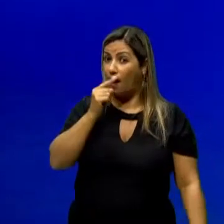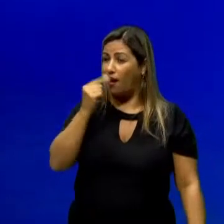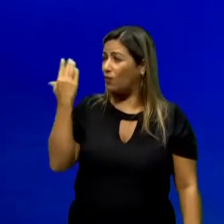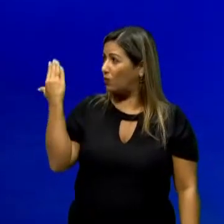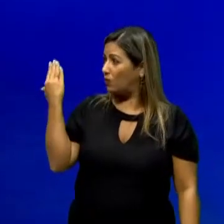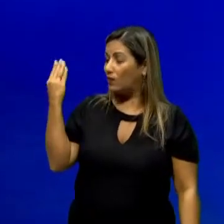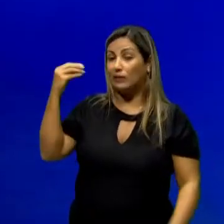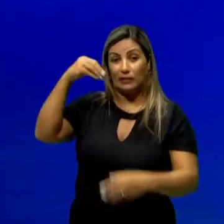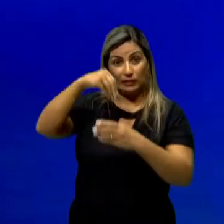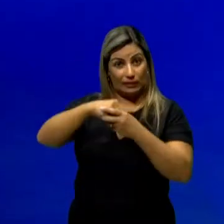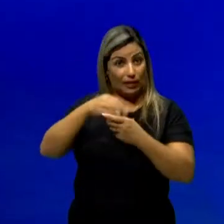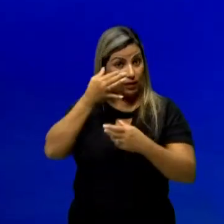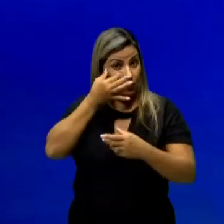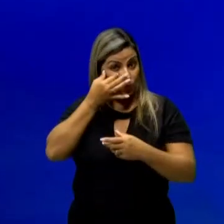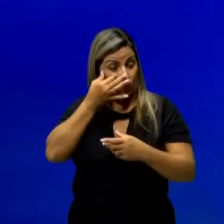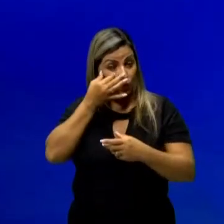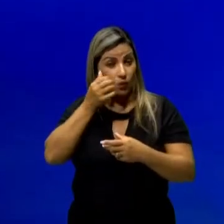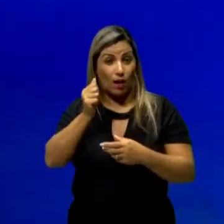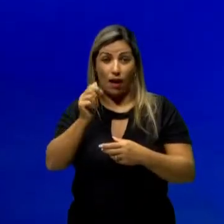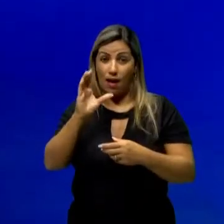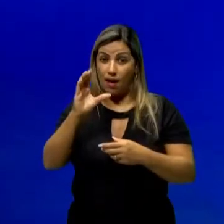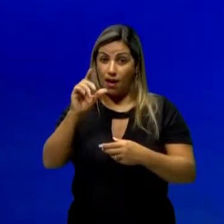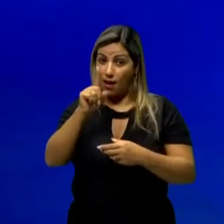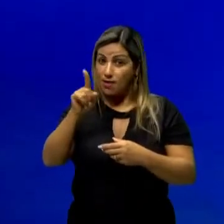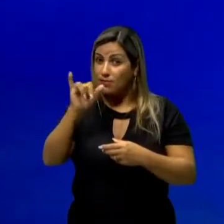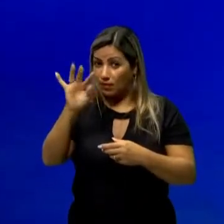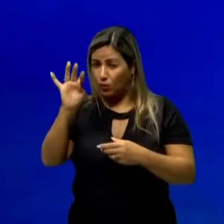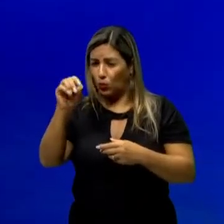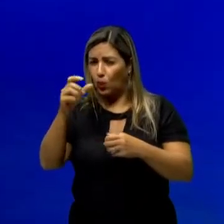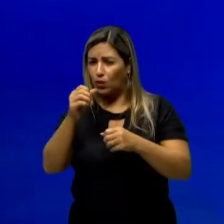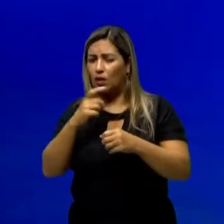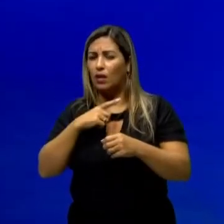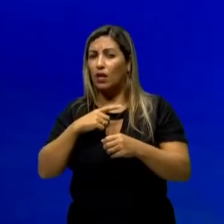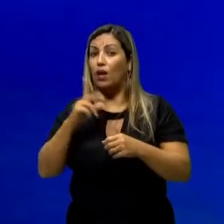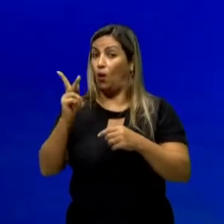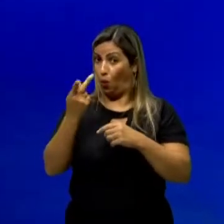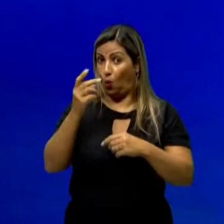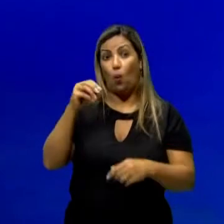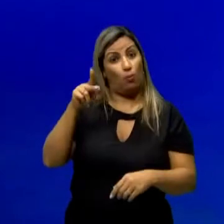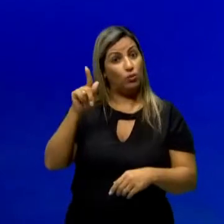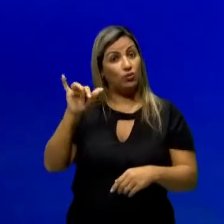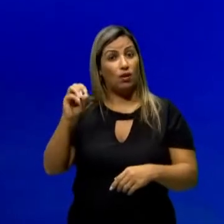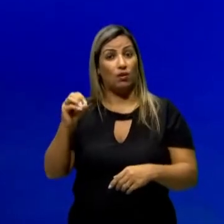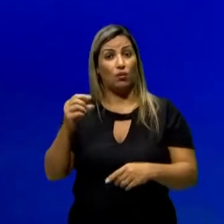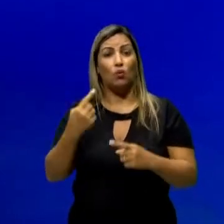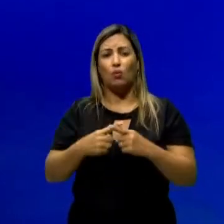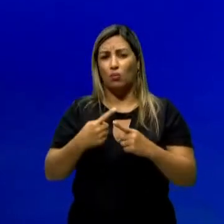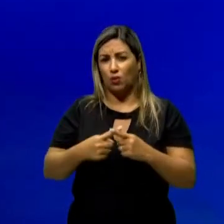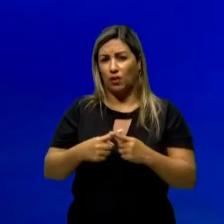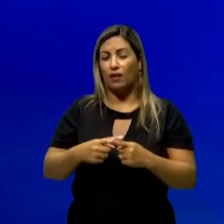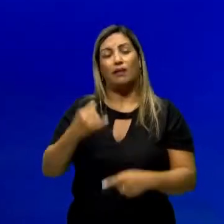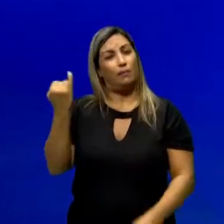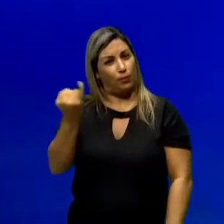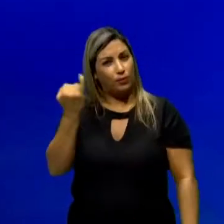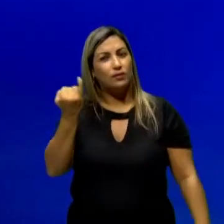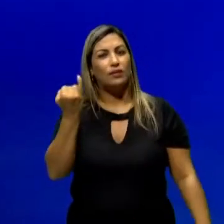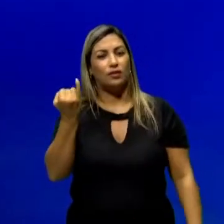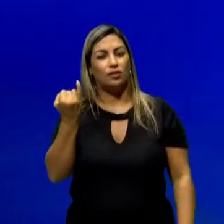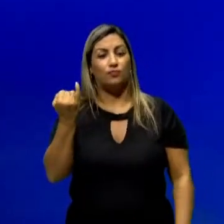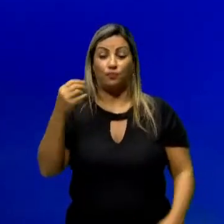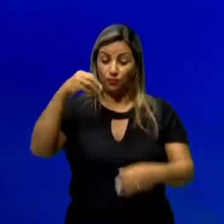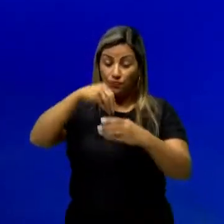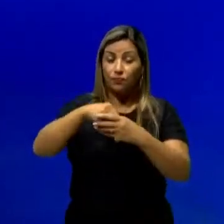líquido que está presente nisso aí, eu posso considerar esse líquido como homogêneo. Logo, uma coisa muito importante